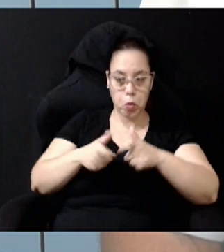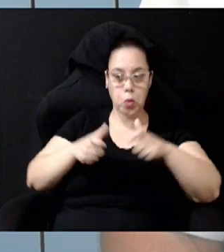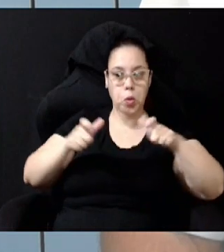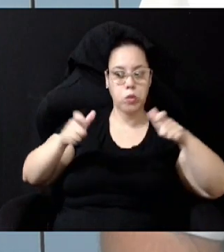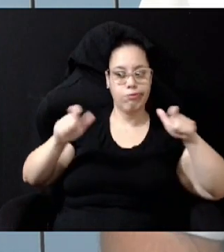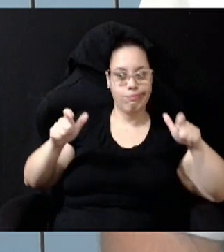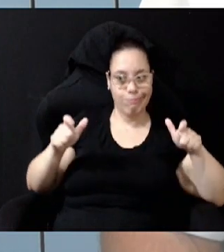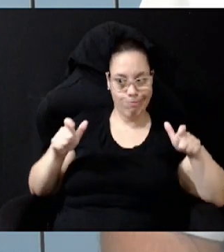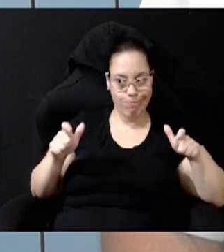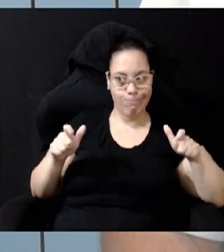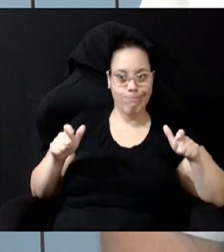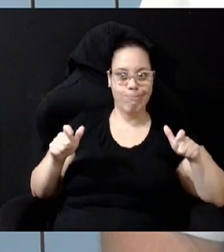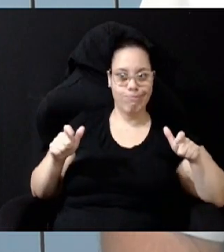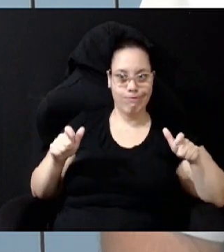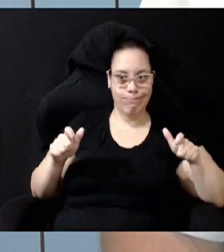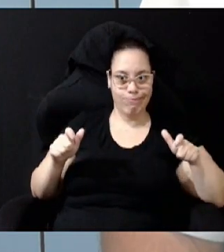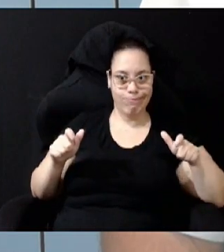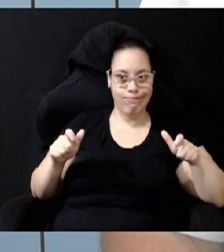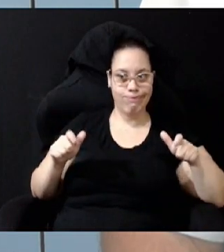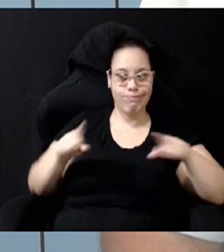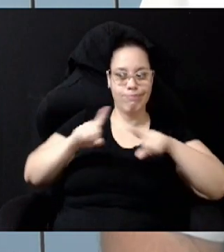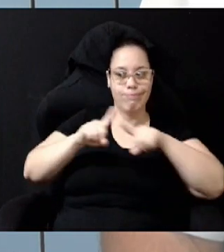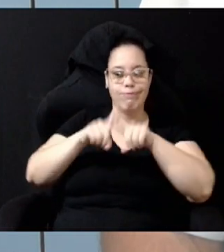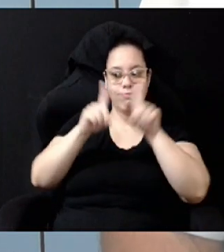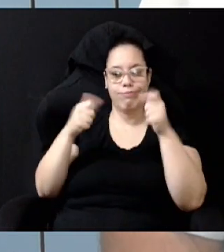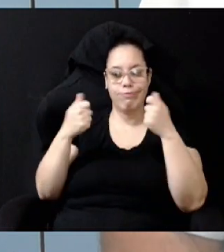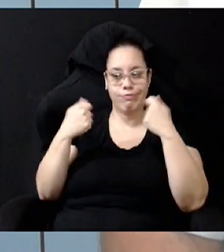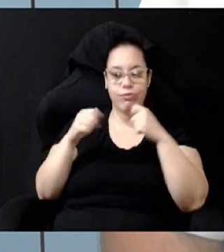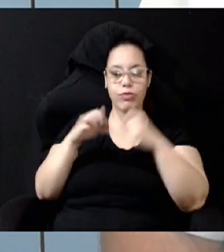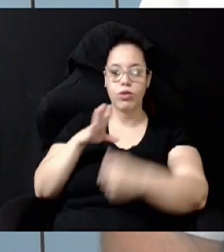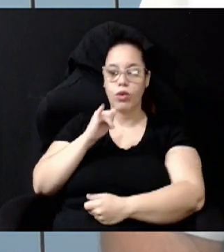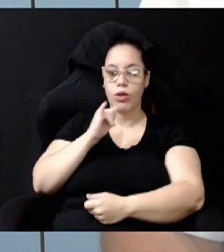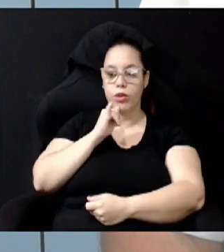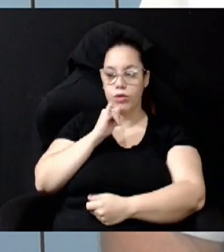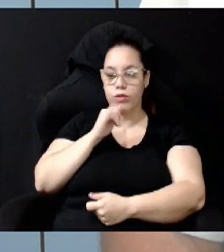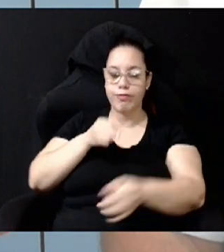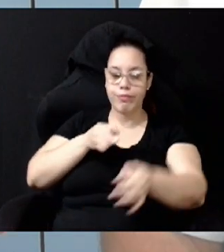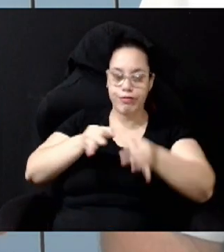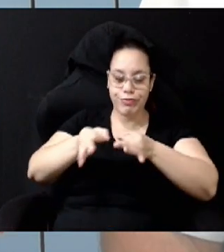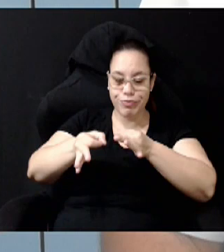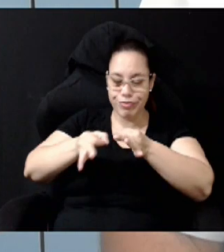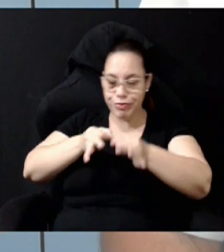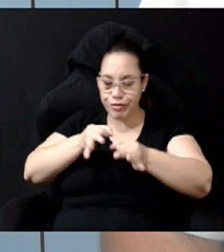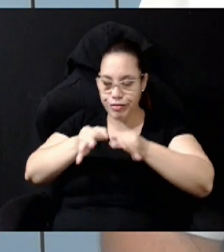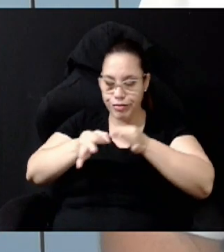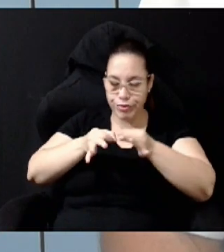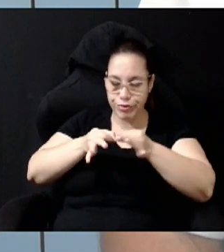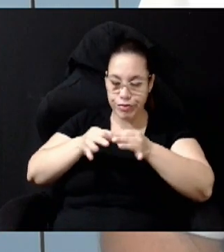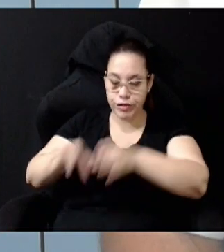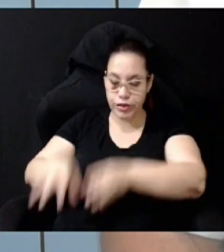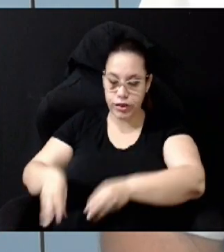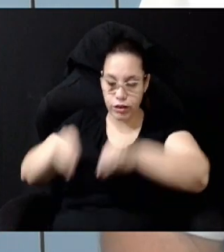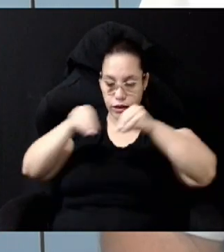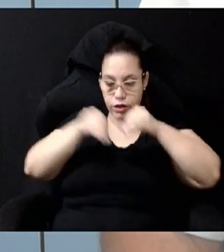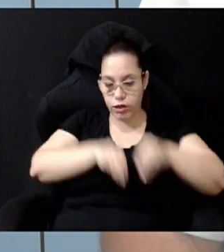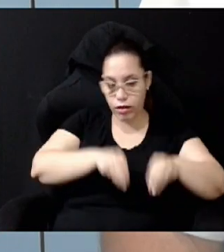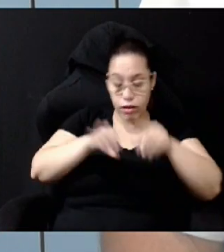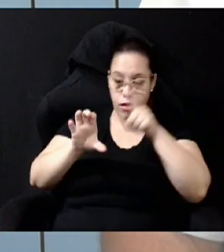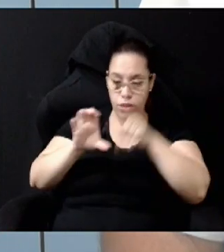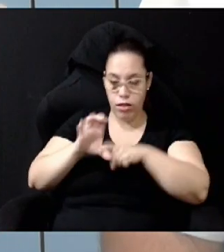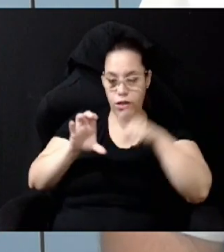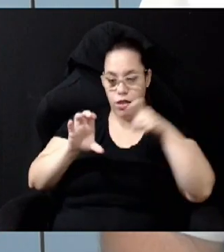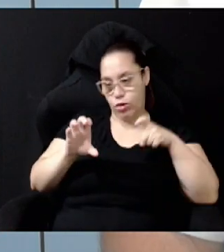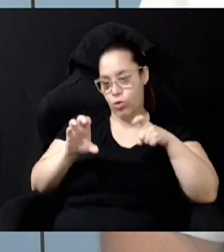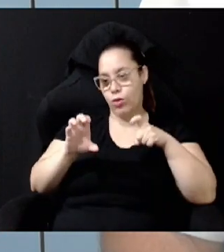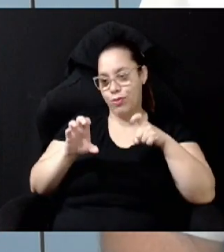isso, mas é preciso, por exemplo, organizar os catadores autônomos, para que eles